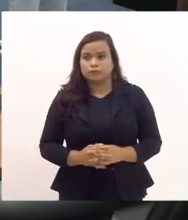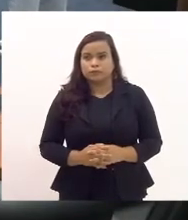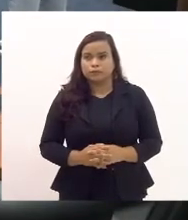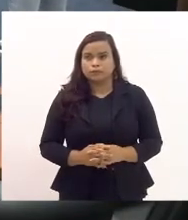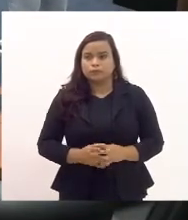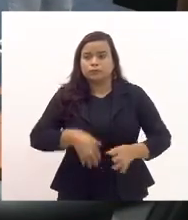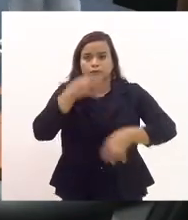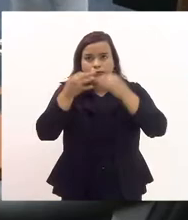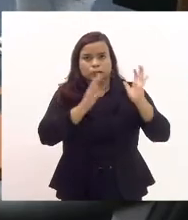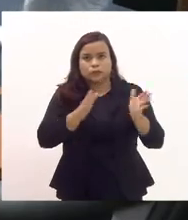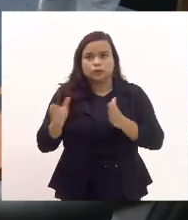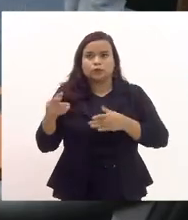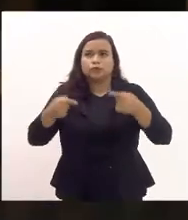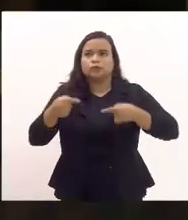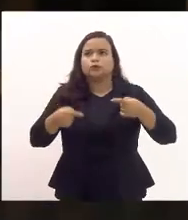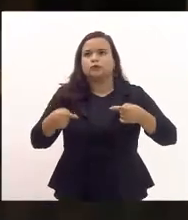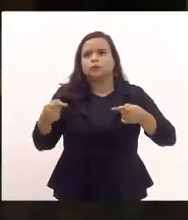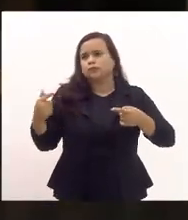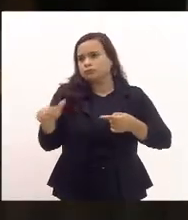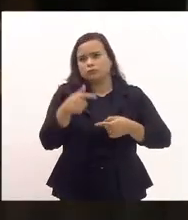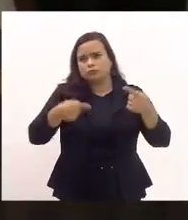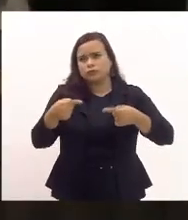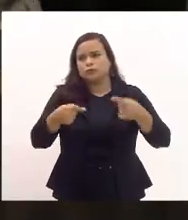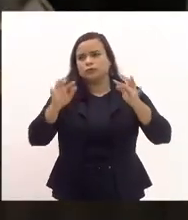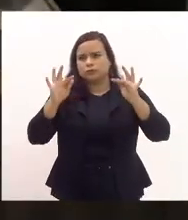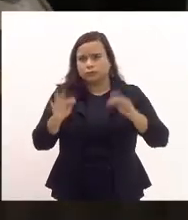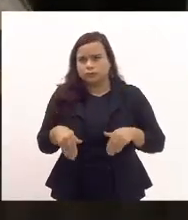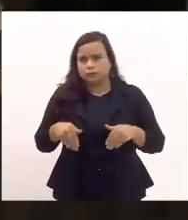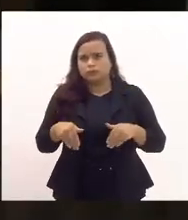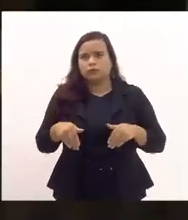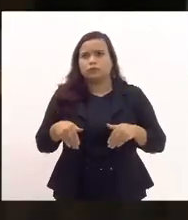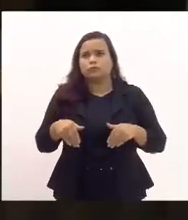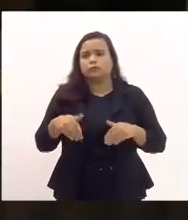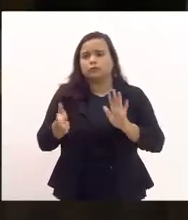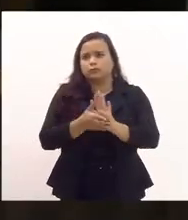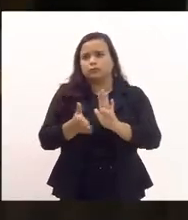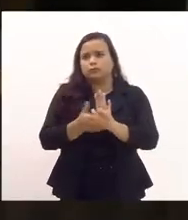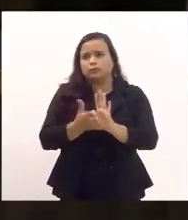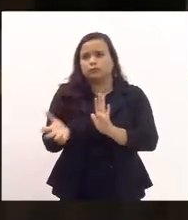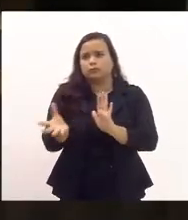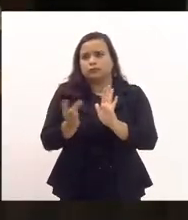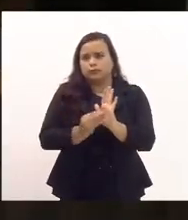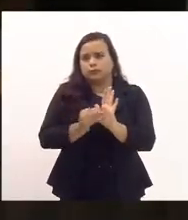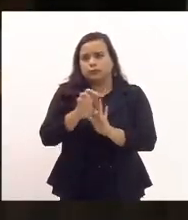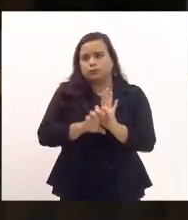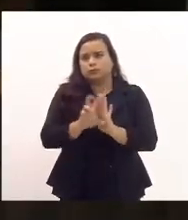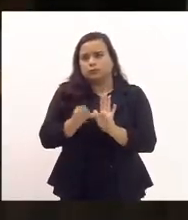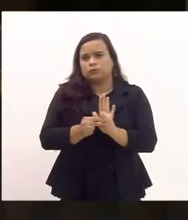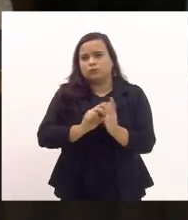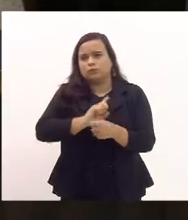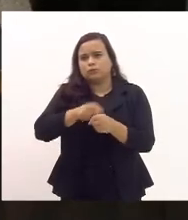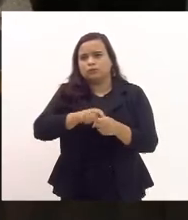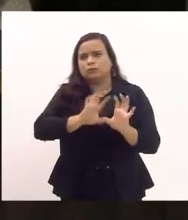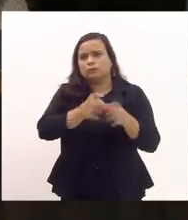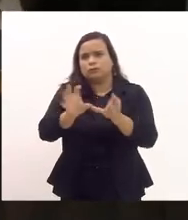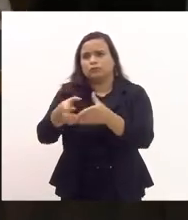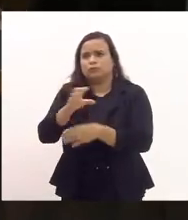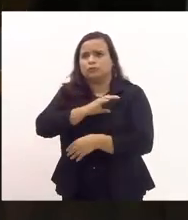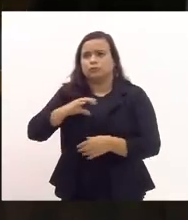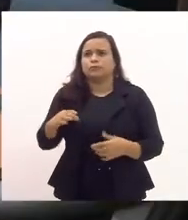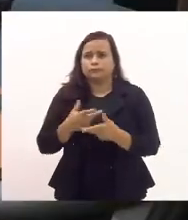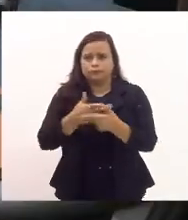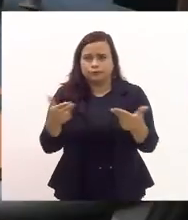os pareceres emitidos em discussão na Avenida que ele discutisse a discussão presente proposta recebeu duas emendas e atuar nas comissões